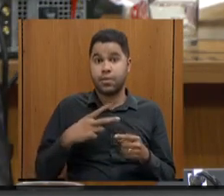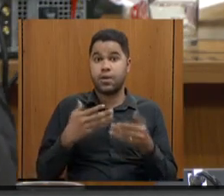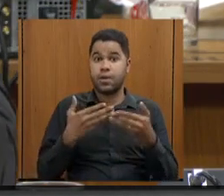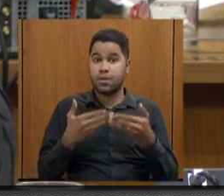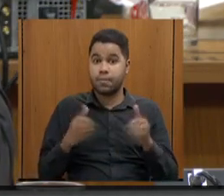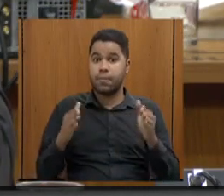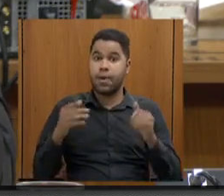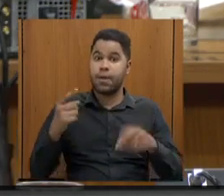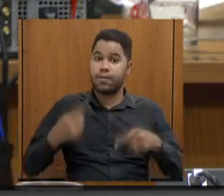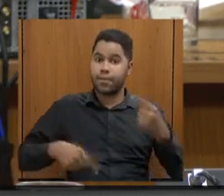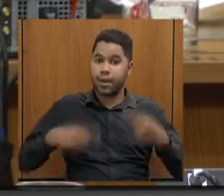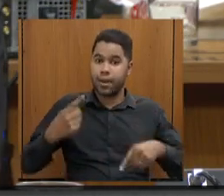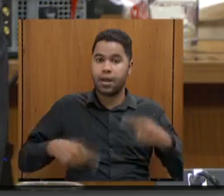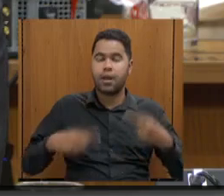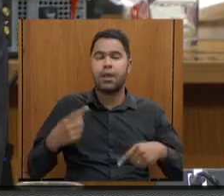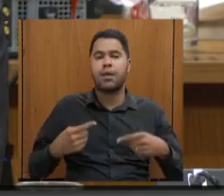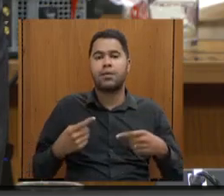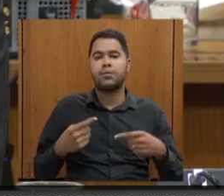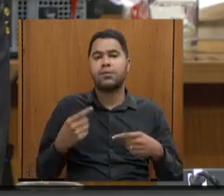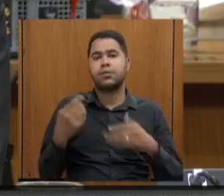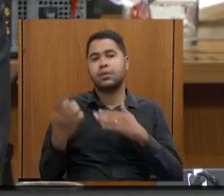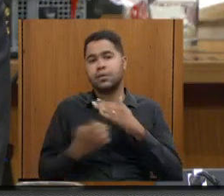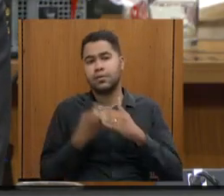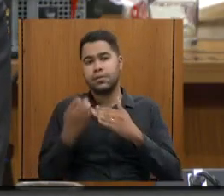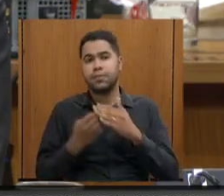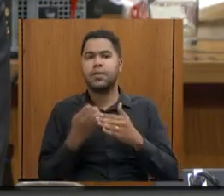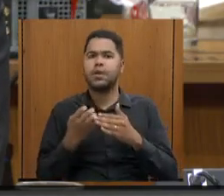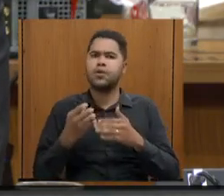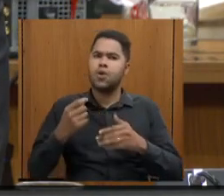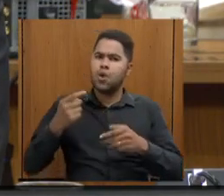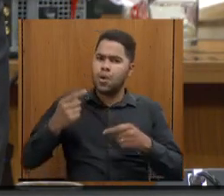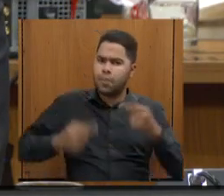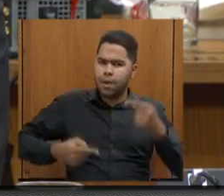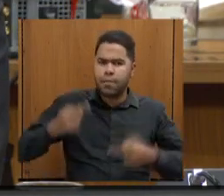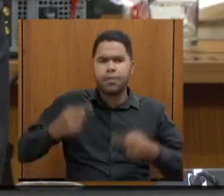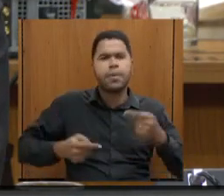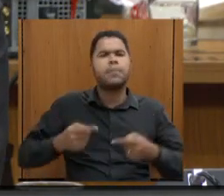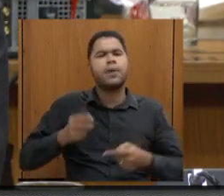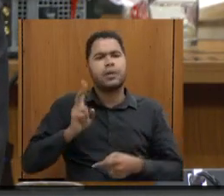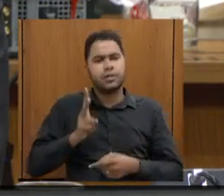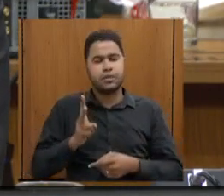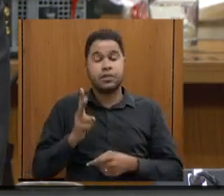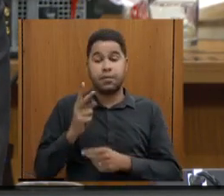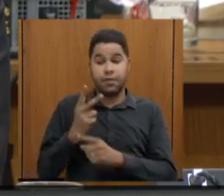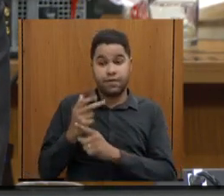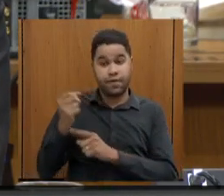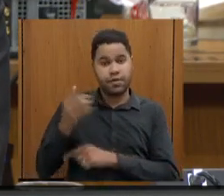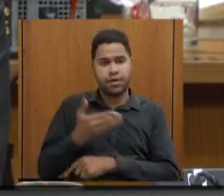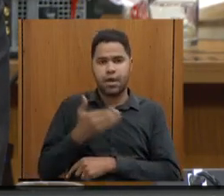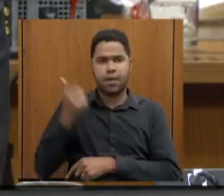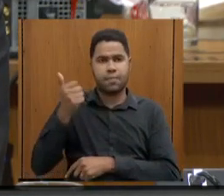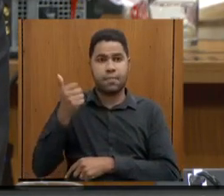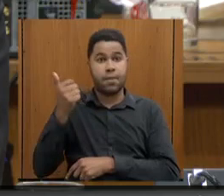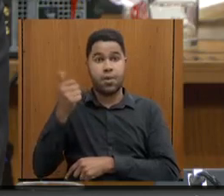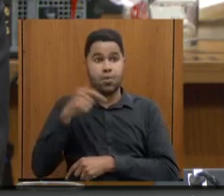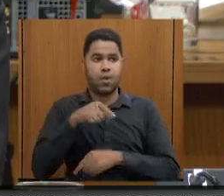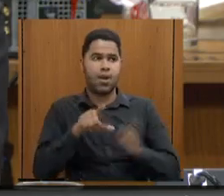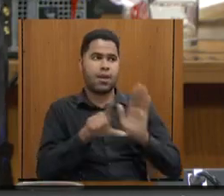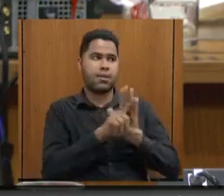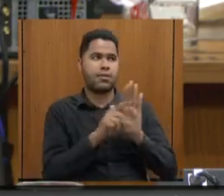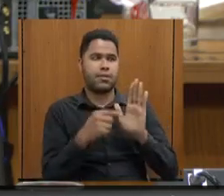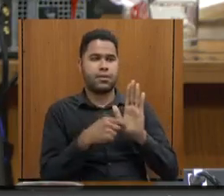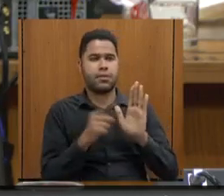abre a concorrência pelo mercado são empresas que vão tá disputando e sem vai tá vencendo aqui é melhor não que está na lei